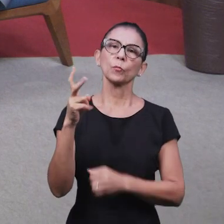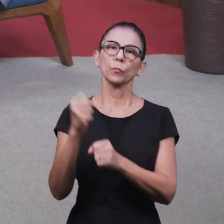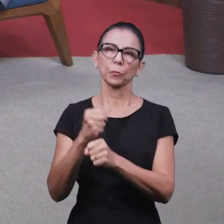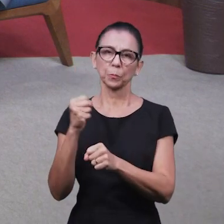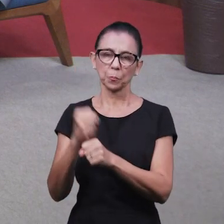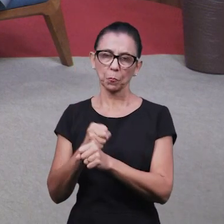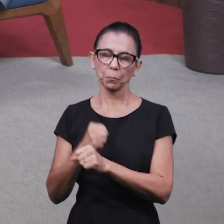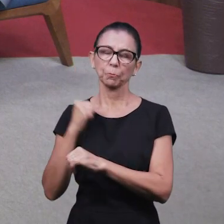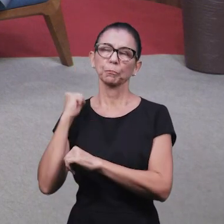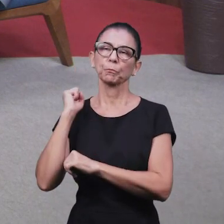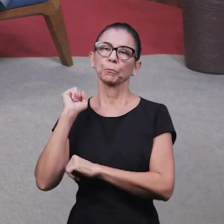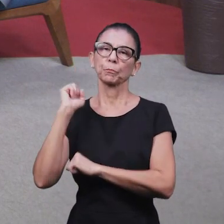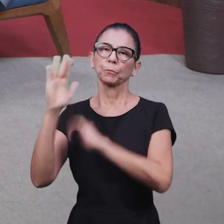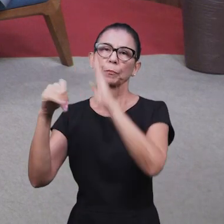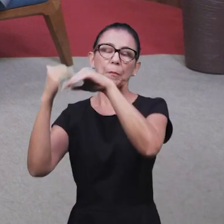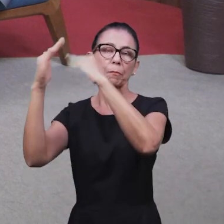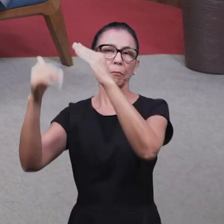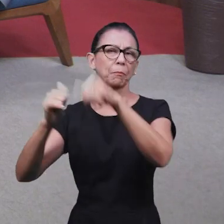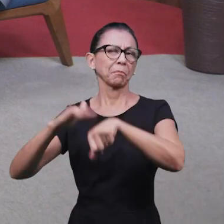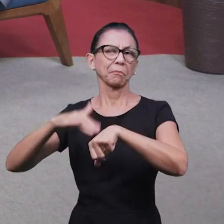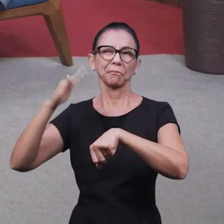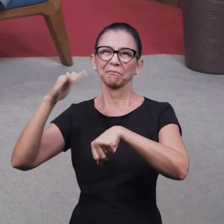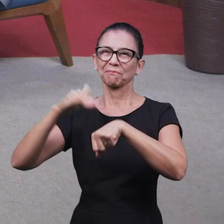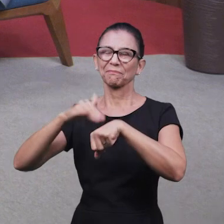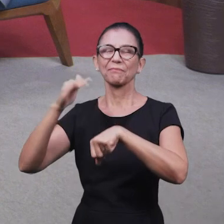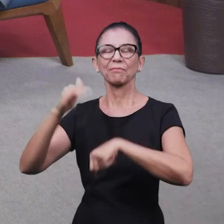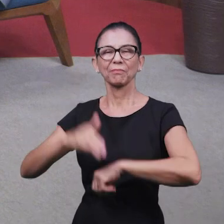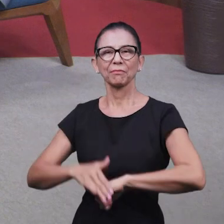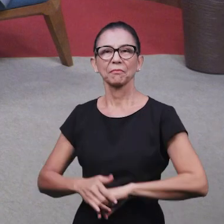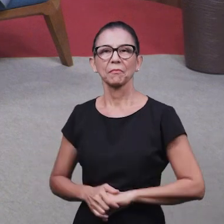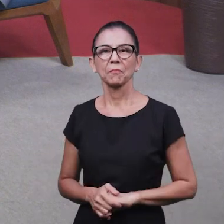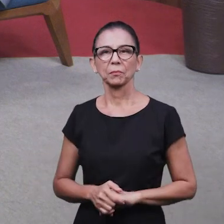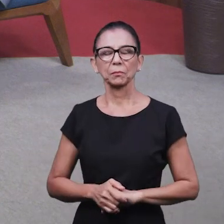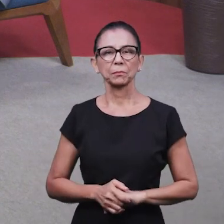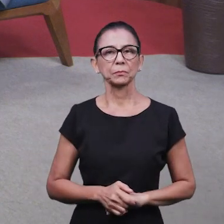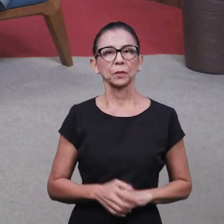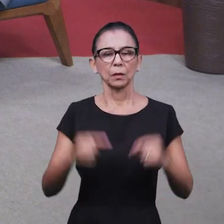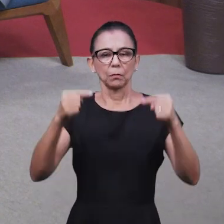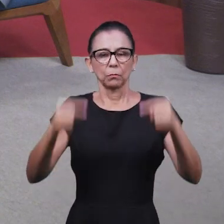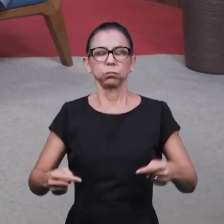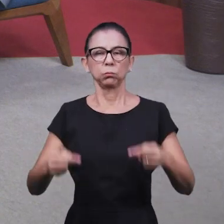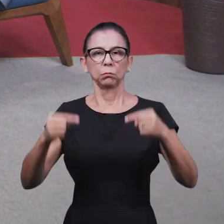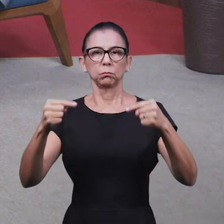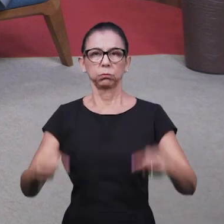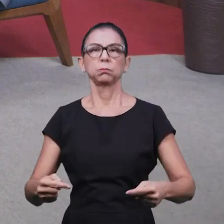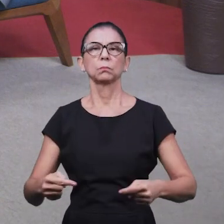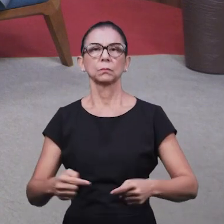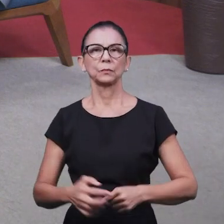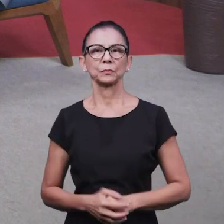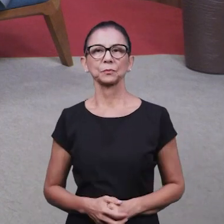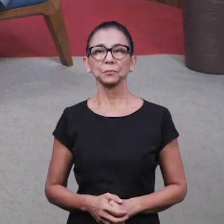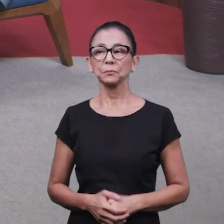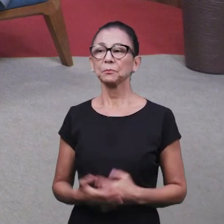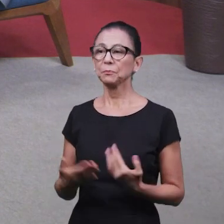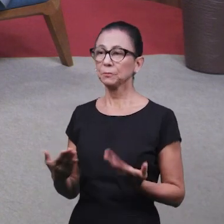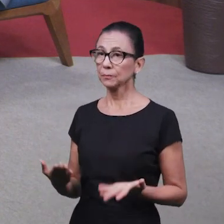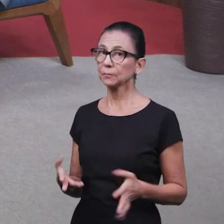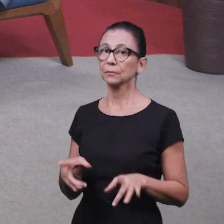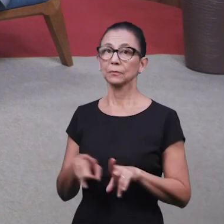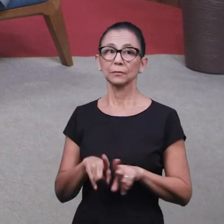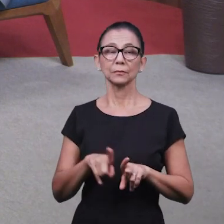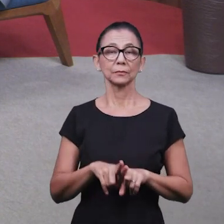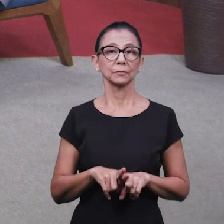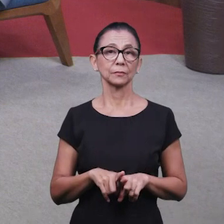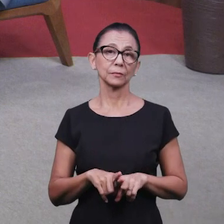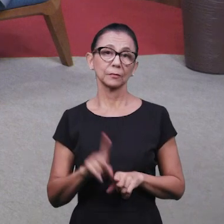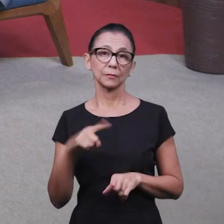sempre confirmada, ou seja, ela se fortalece mais à medida em que oposições se levantam. E, aliás, Josias, isso